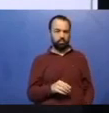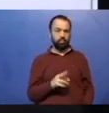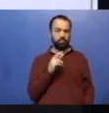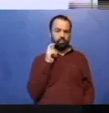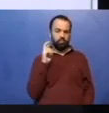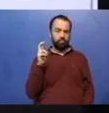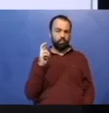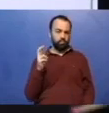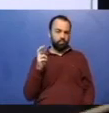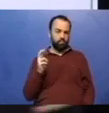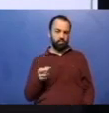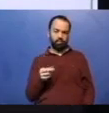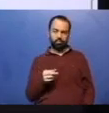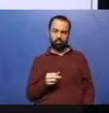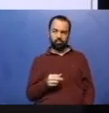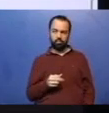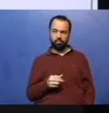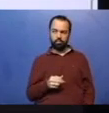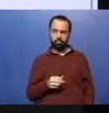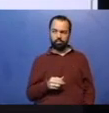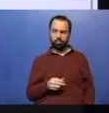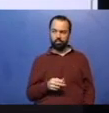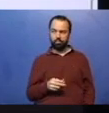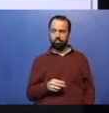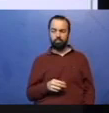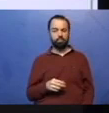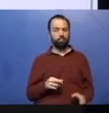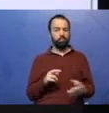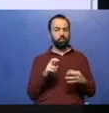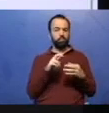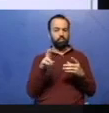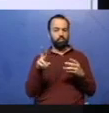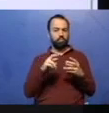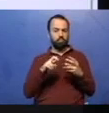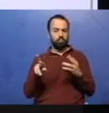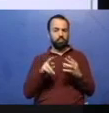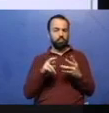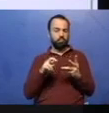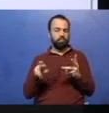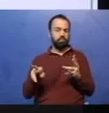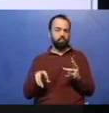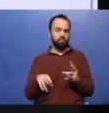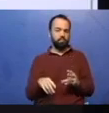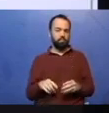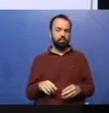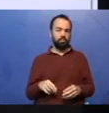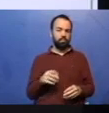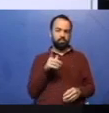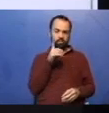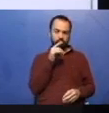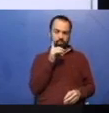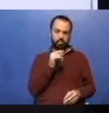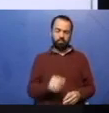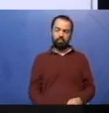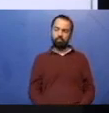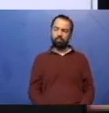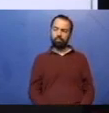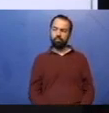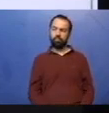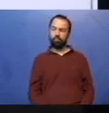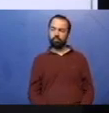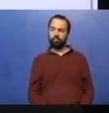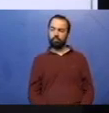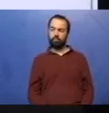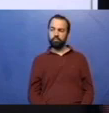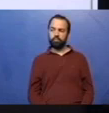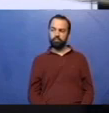item, se a água se transformou para o estado líquido, sólido ou gasoso. Vamos lá? Vamos